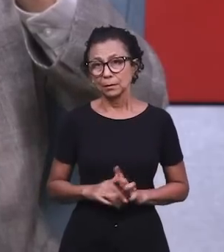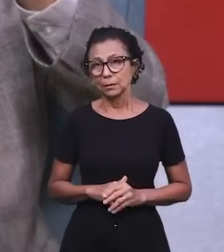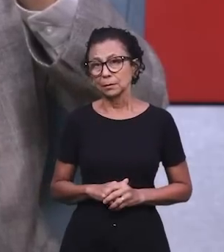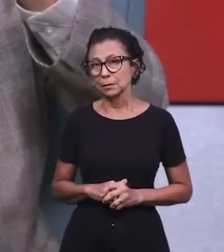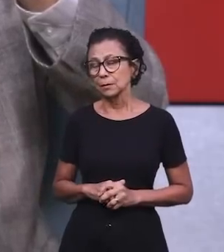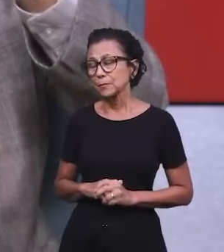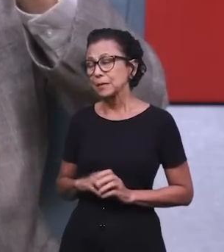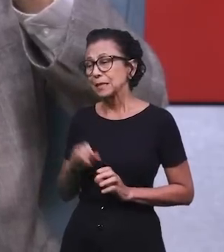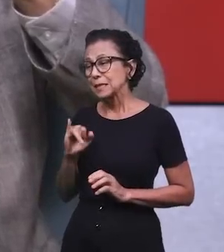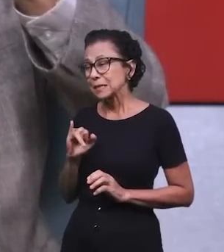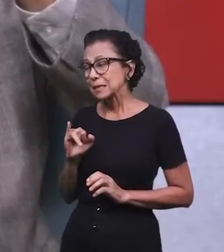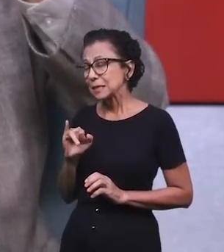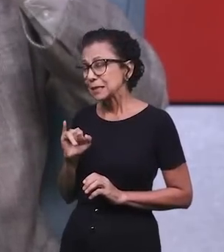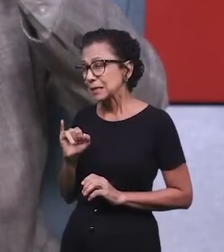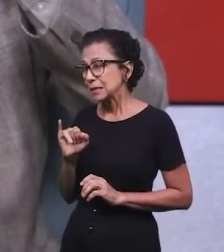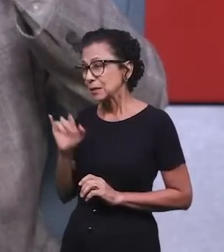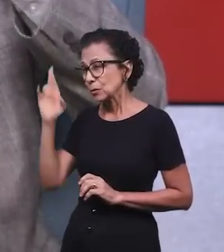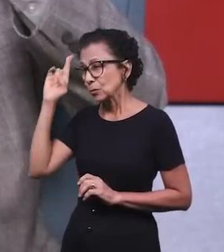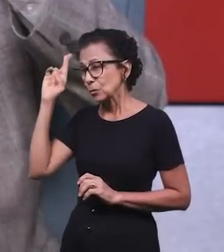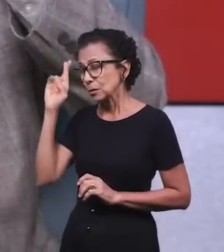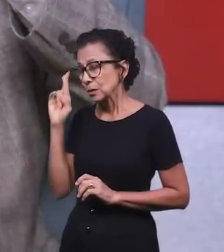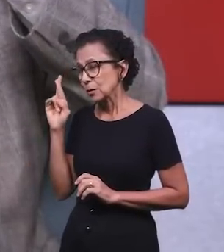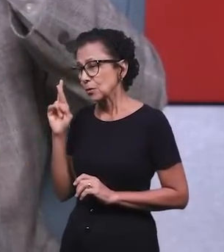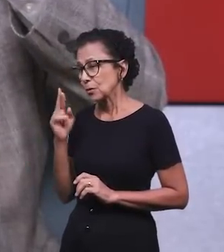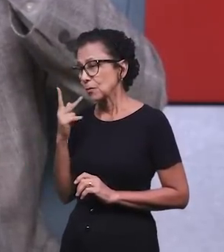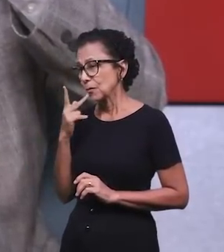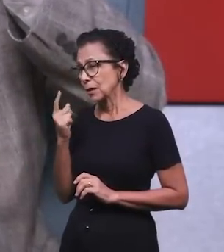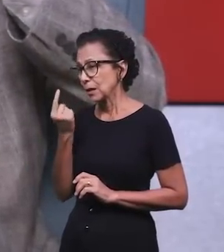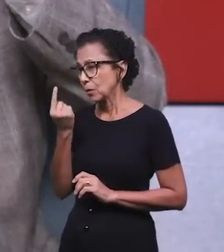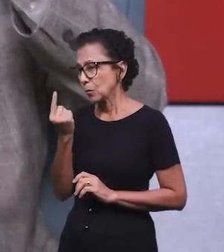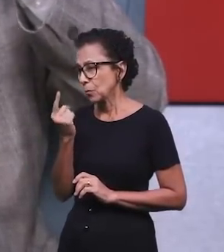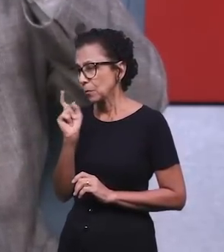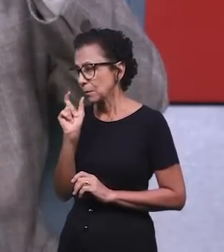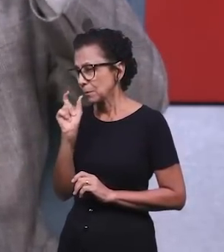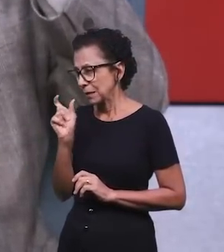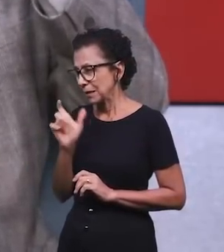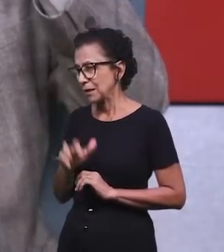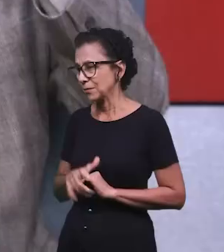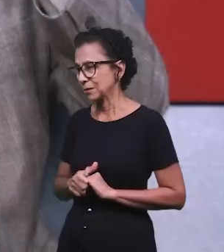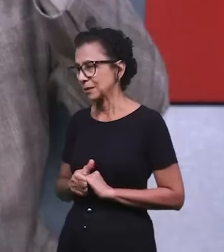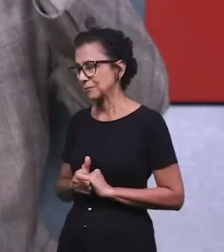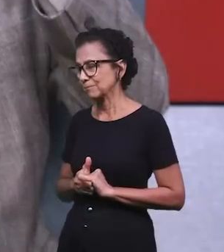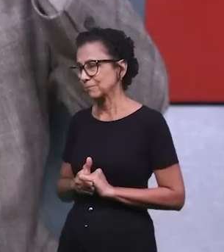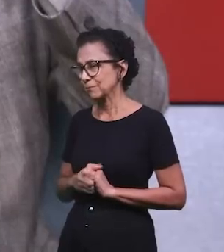diga uma palavra, só uma palavra que o Senhor disser, e o meu criado